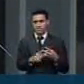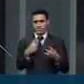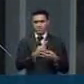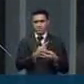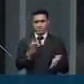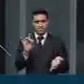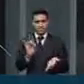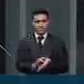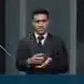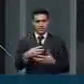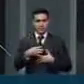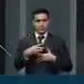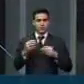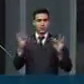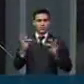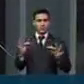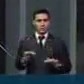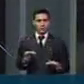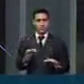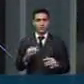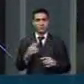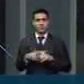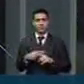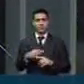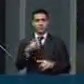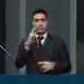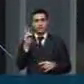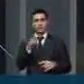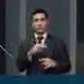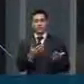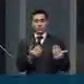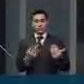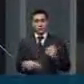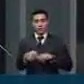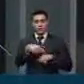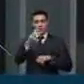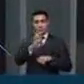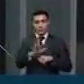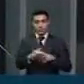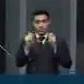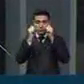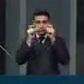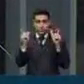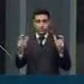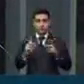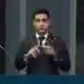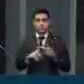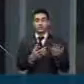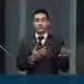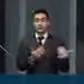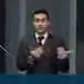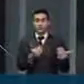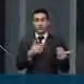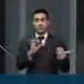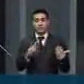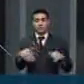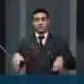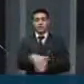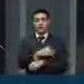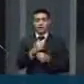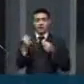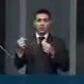ficamos aqui felizes. Felizes por ver que a juventude brasileira acordou, a juventude brasileira foi para as ruas,